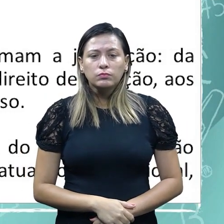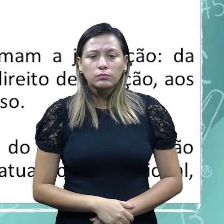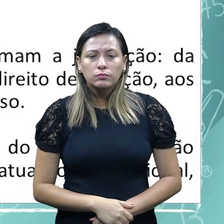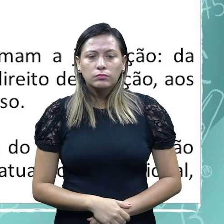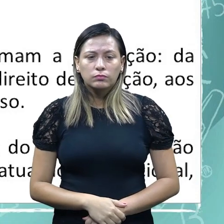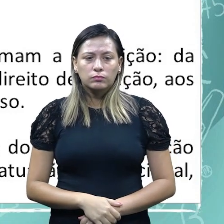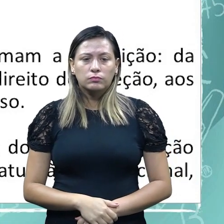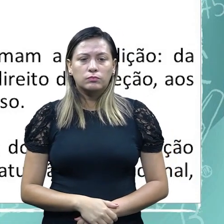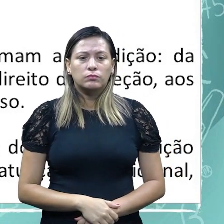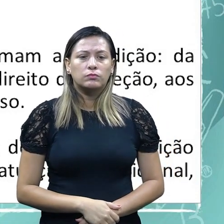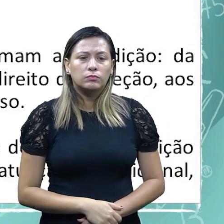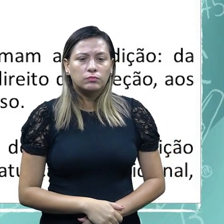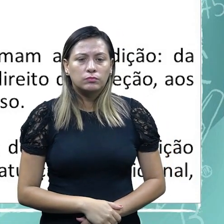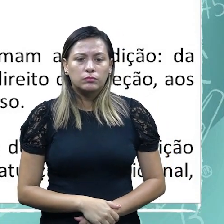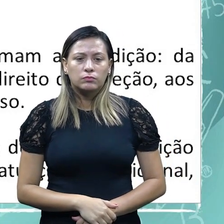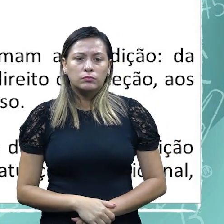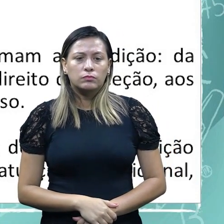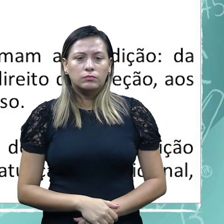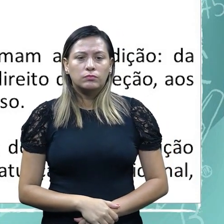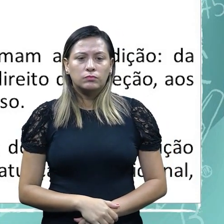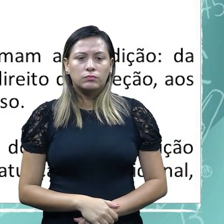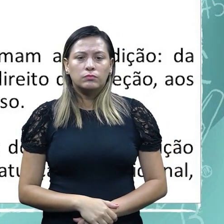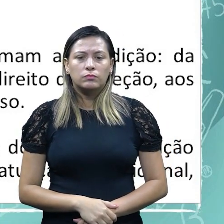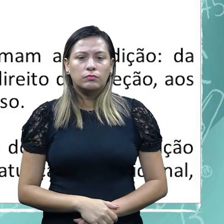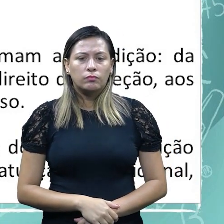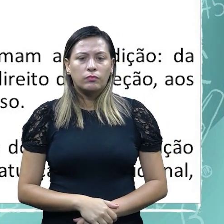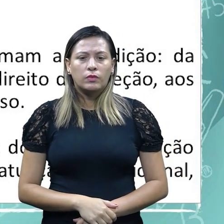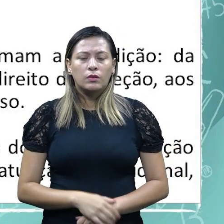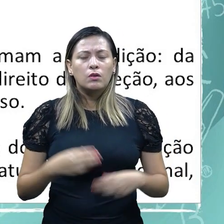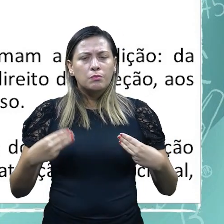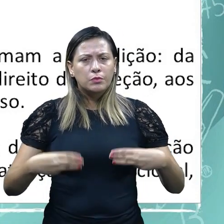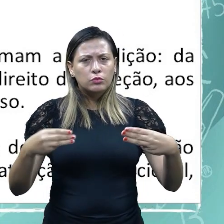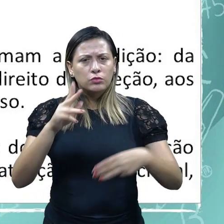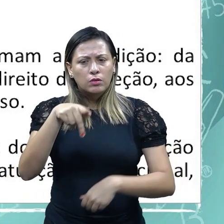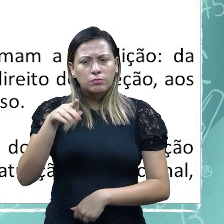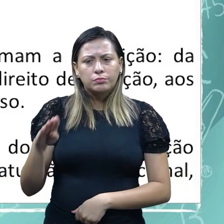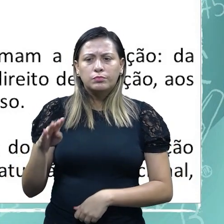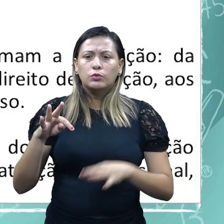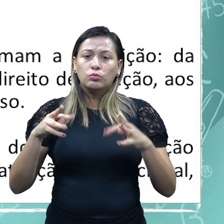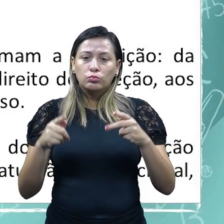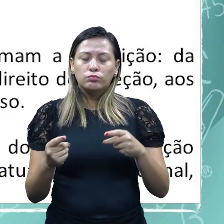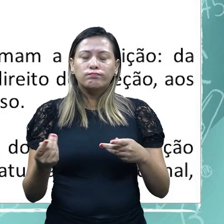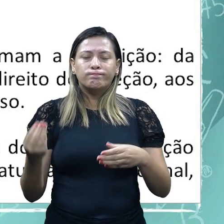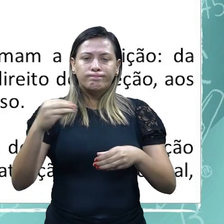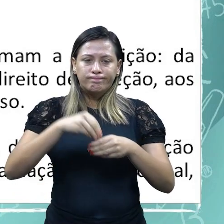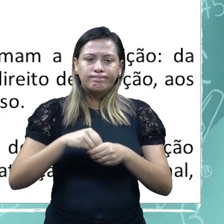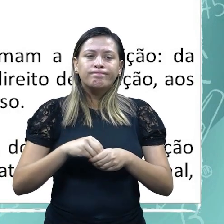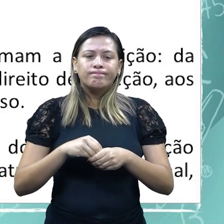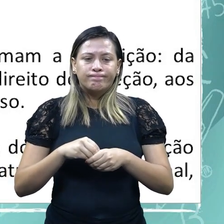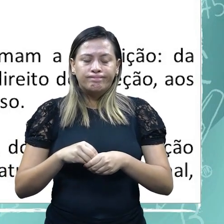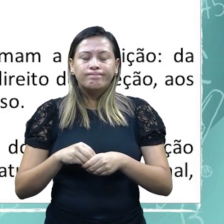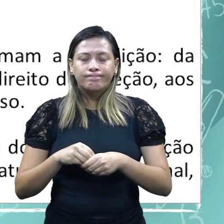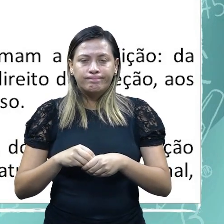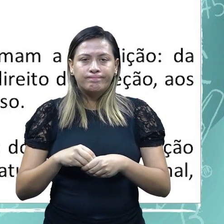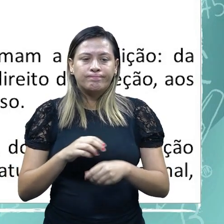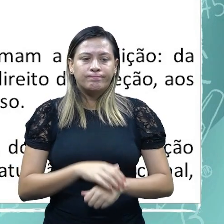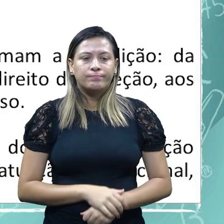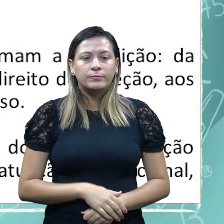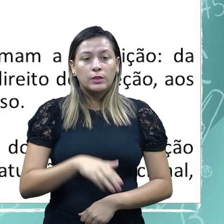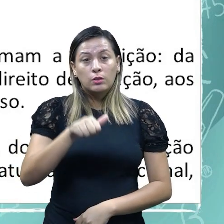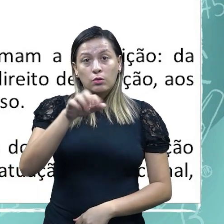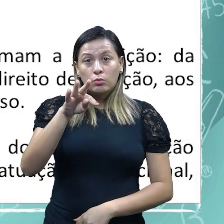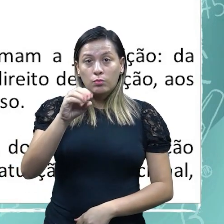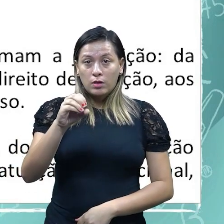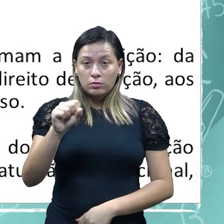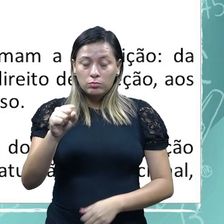Defensores públicos e o Ministério Público. Então, cada um tem um ato deles, tá? Os atos de postulação são os atos que,